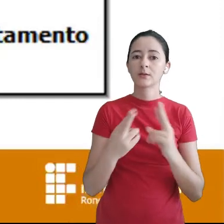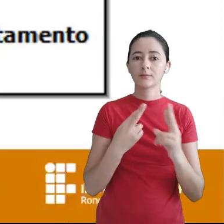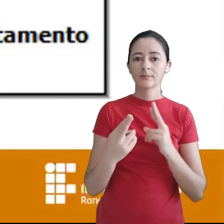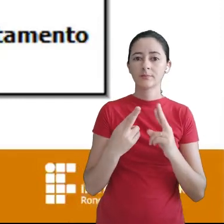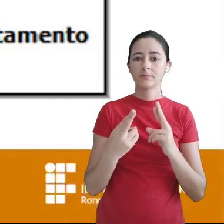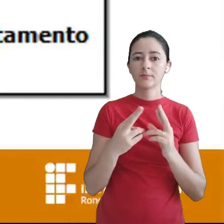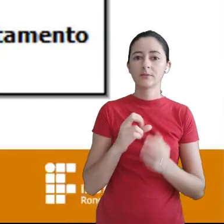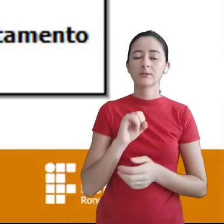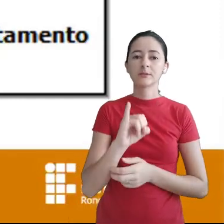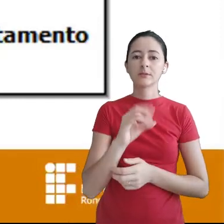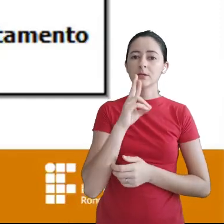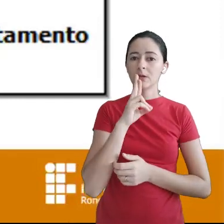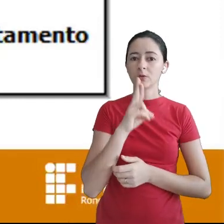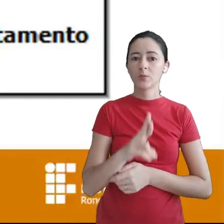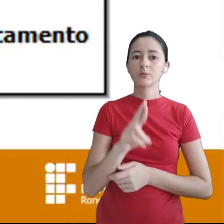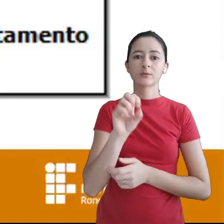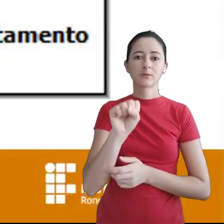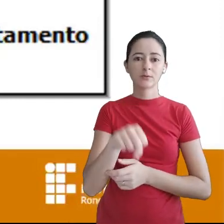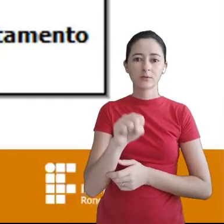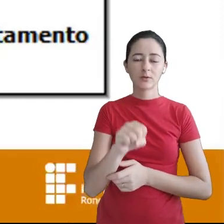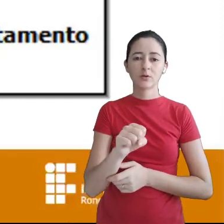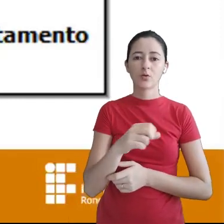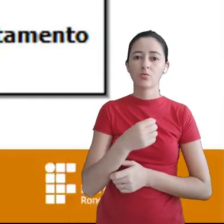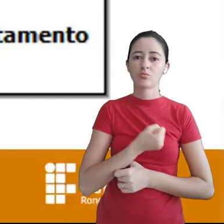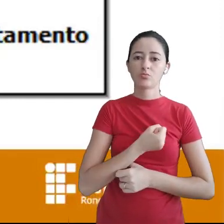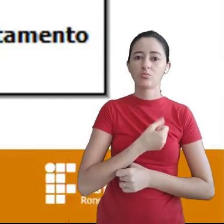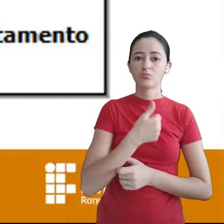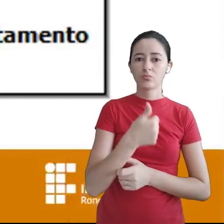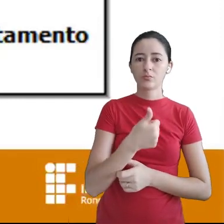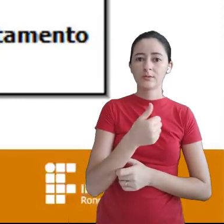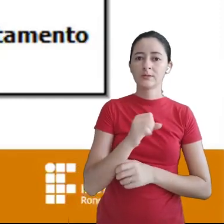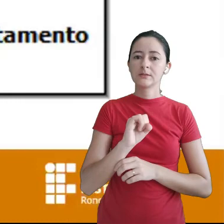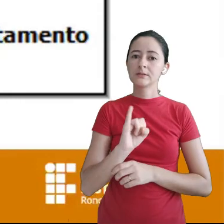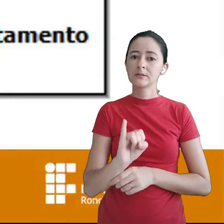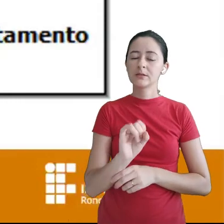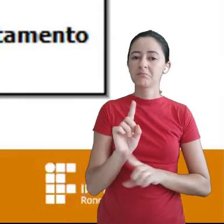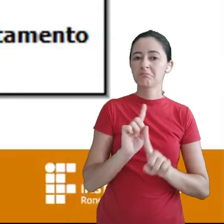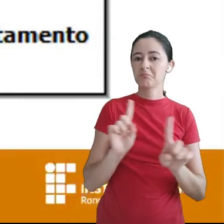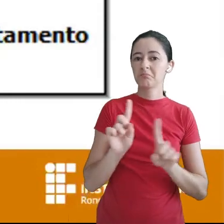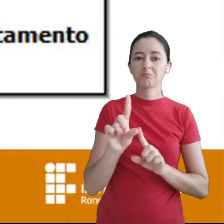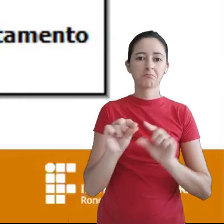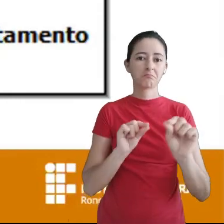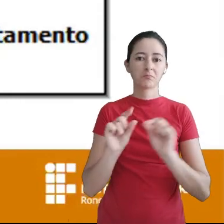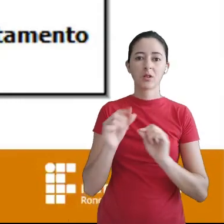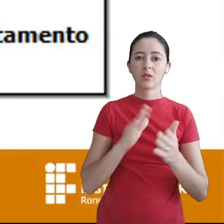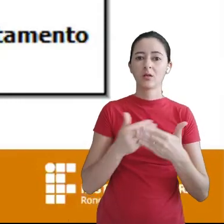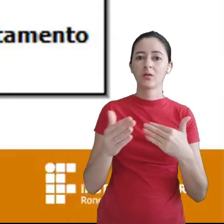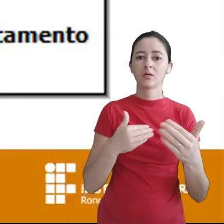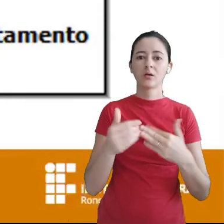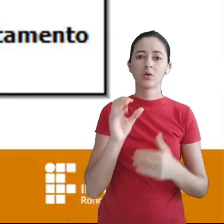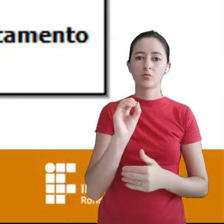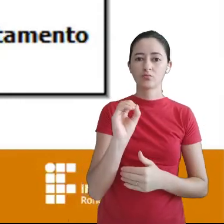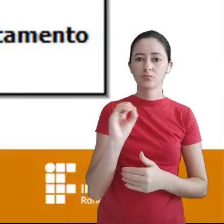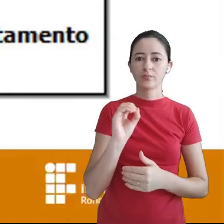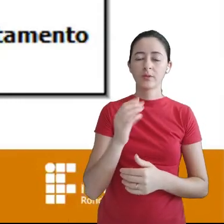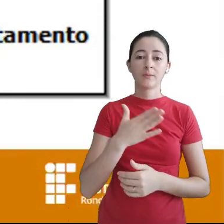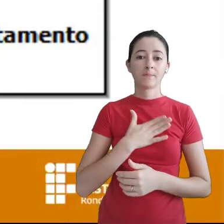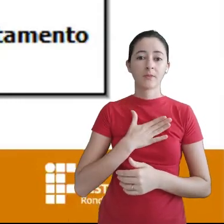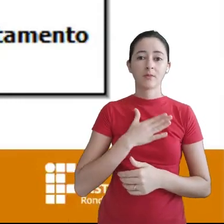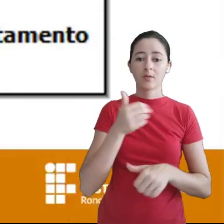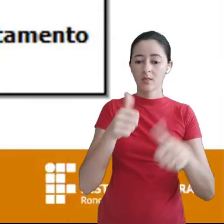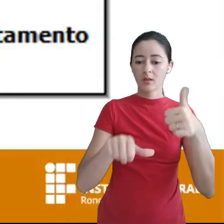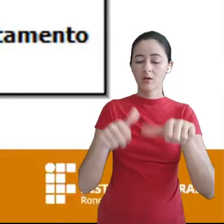já tenha sempre um departamento relacionado a ele? Se a resposta for sim, é 1. Se você acha que não, que é opcional,